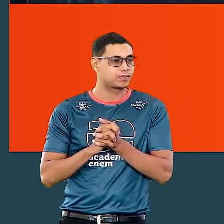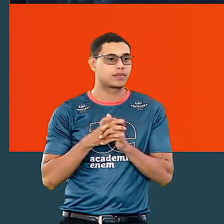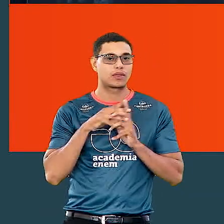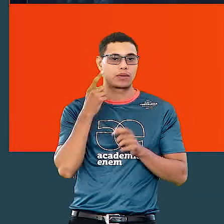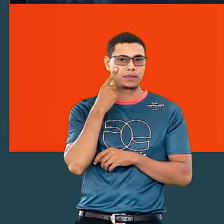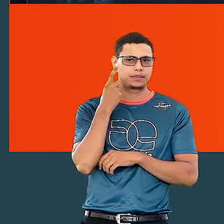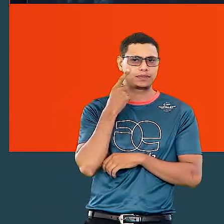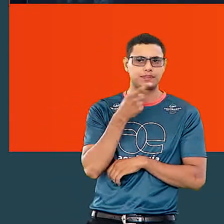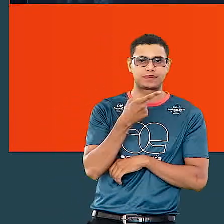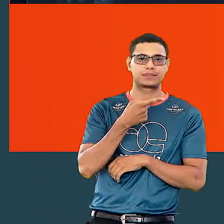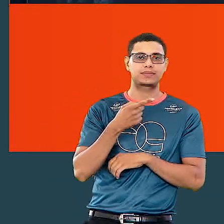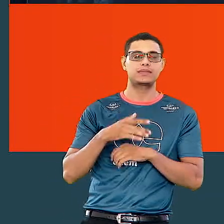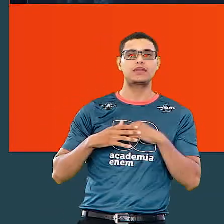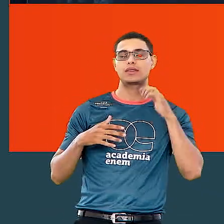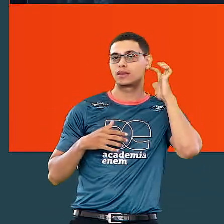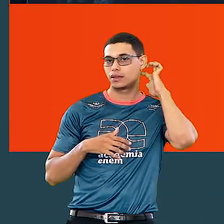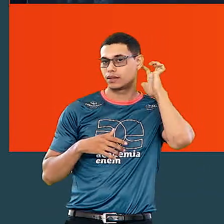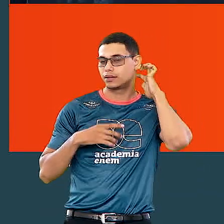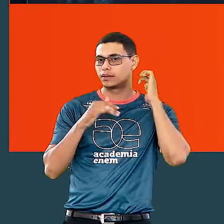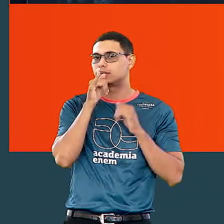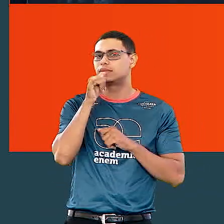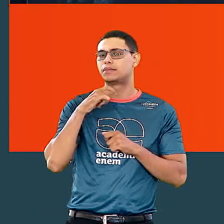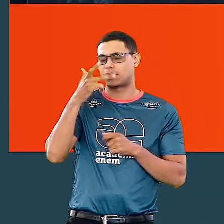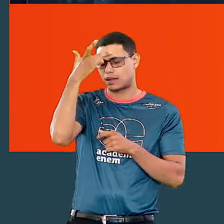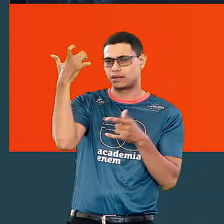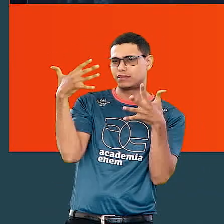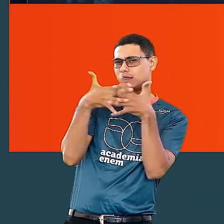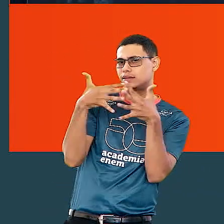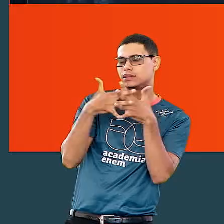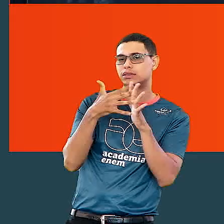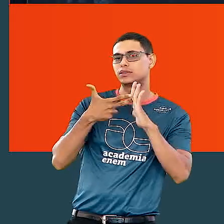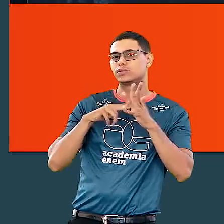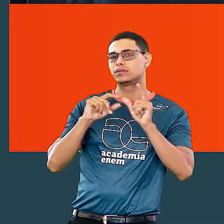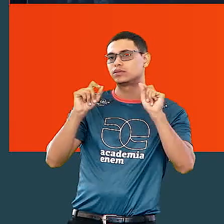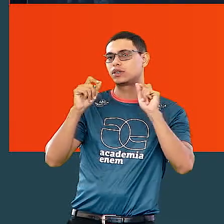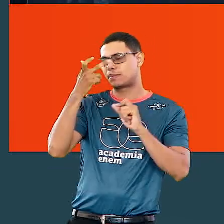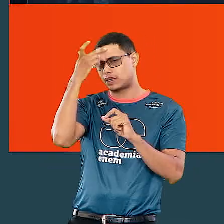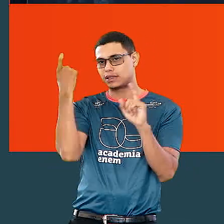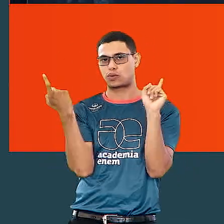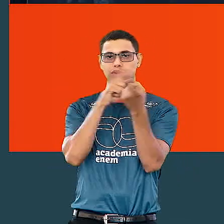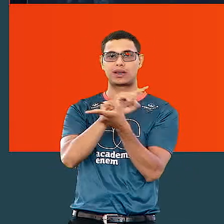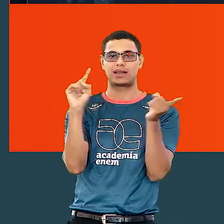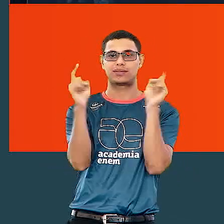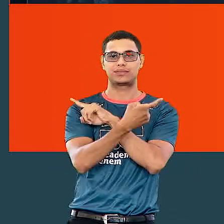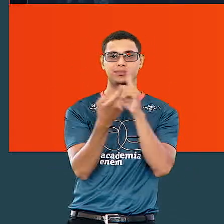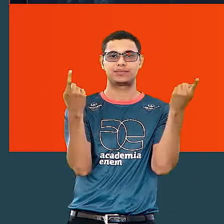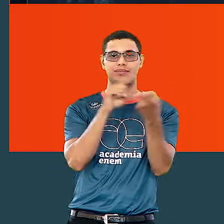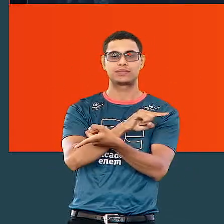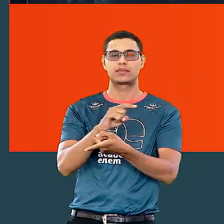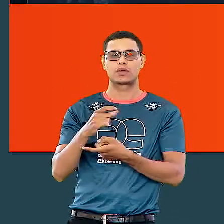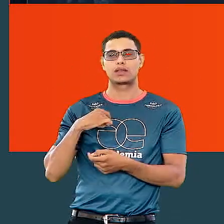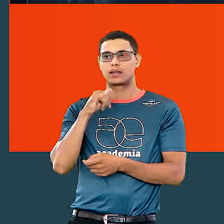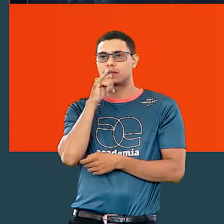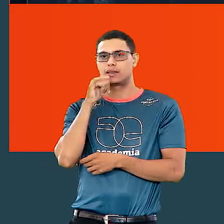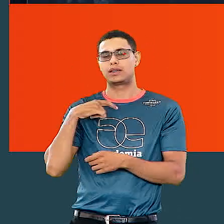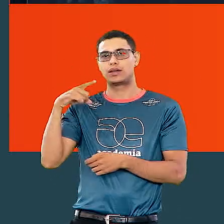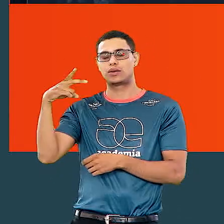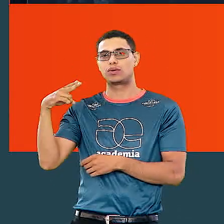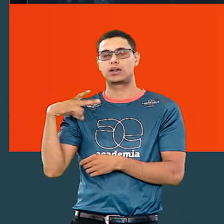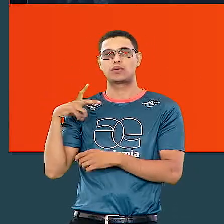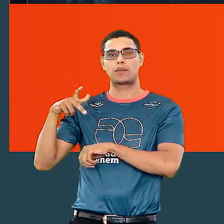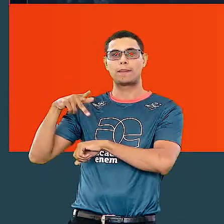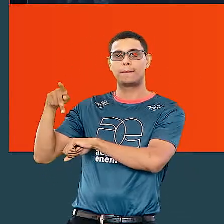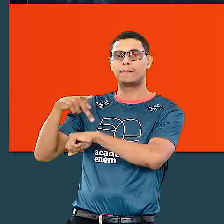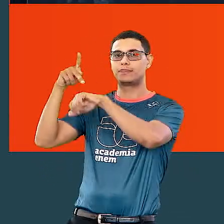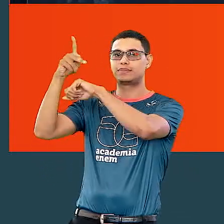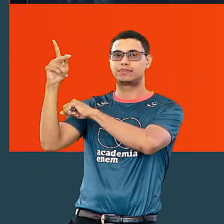ó. O que é um paradoxo? É uma coisa completamente contrária. Eu ganho o Nobel da Paz